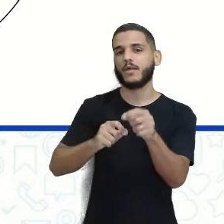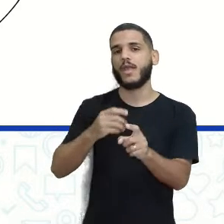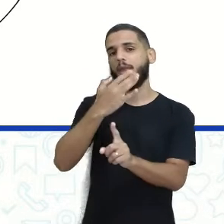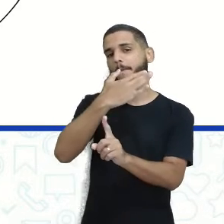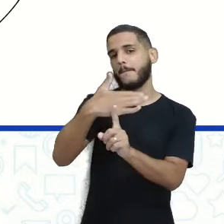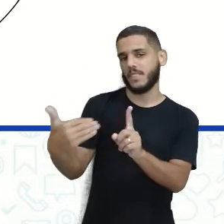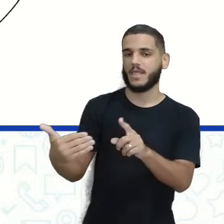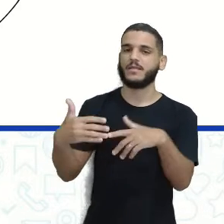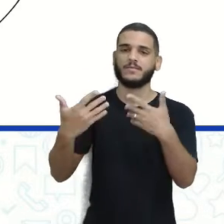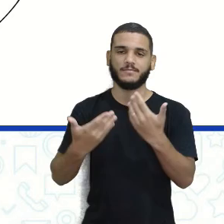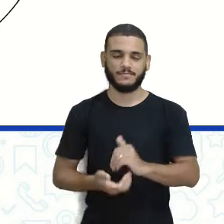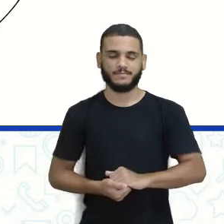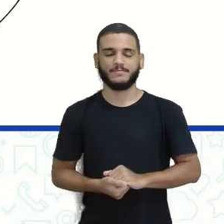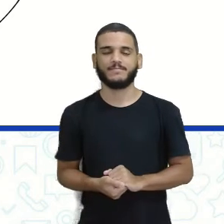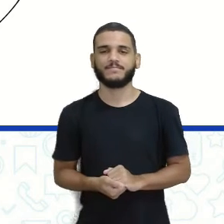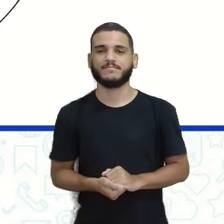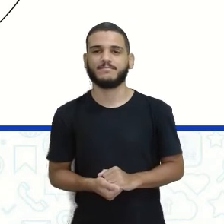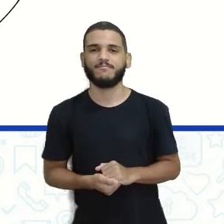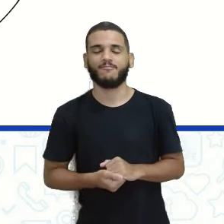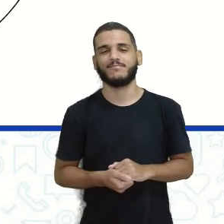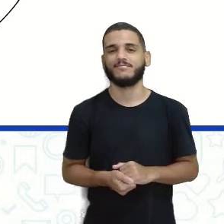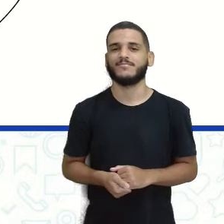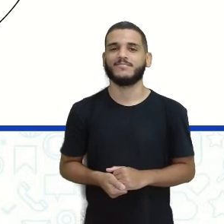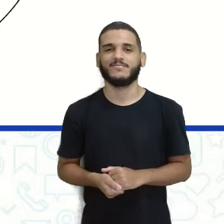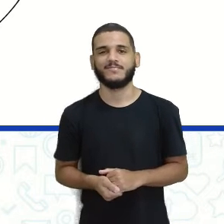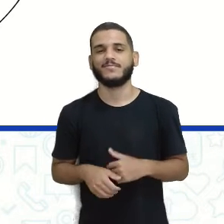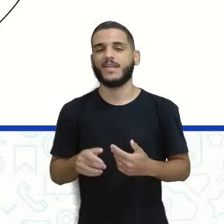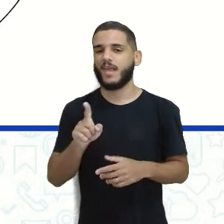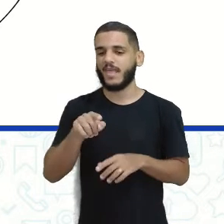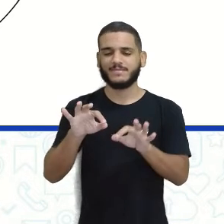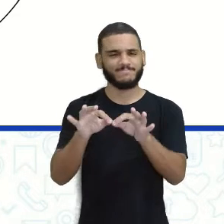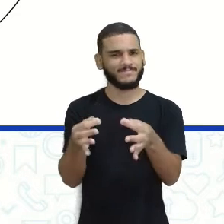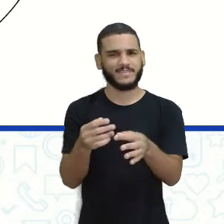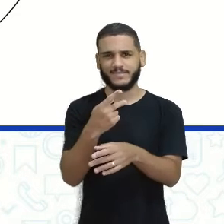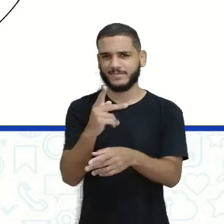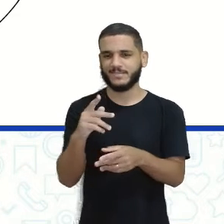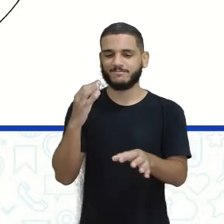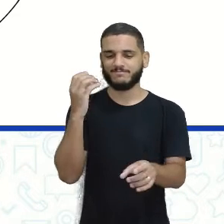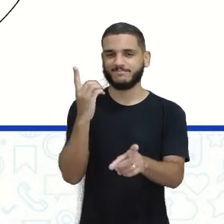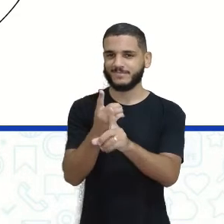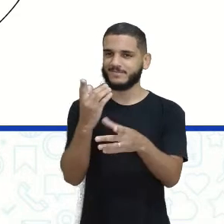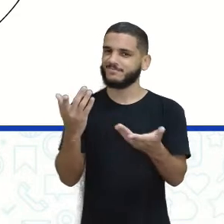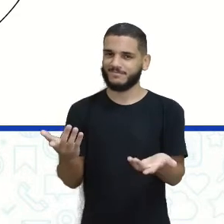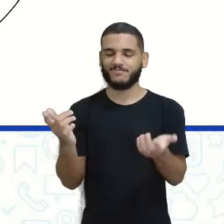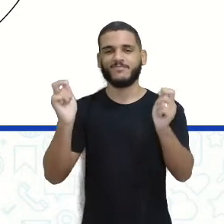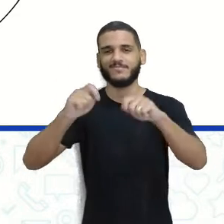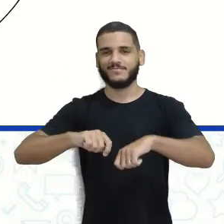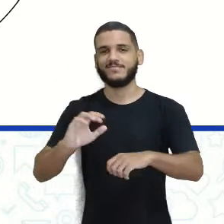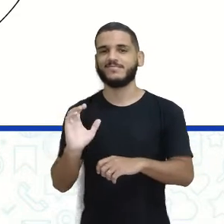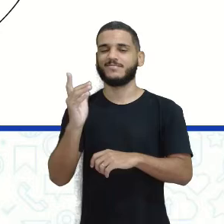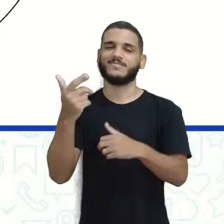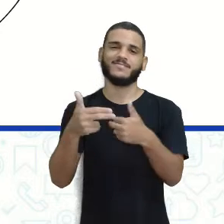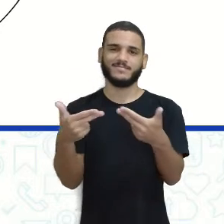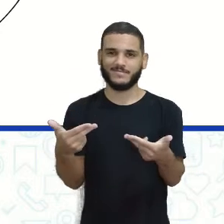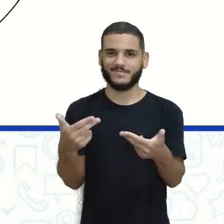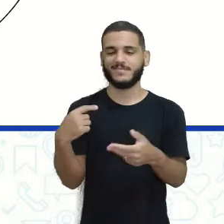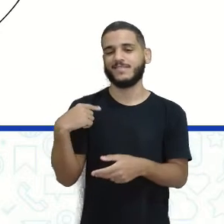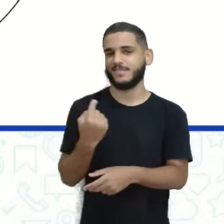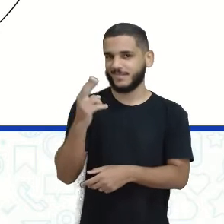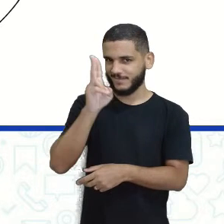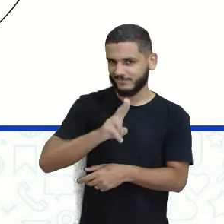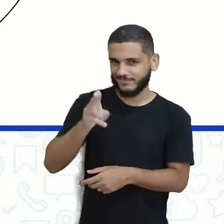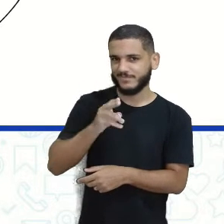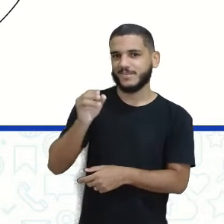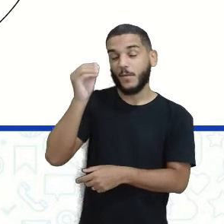meio, 50%. Então, vejam que é simples para você descobrir aí a possibilidade de acontecer algo. E a gente vai usar esse conhecimento daqui